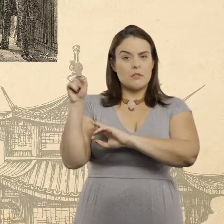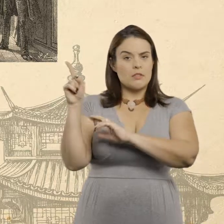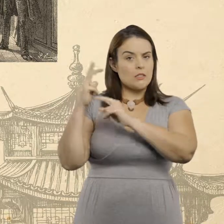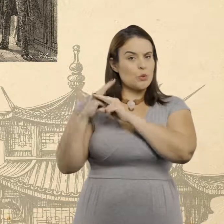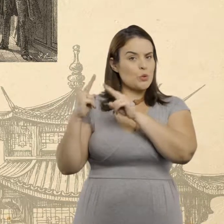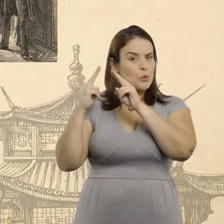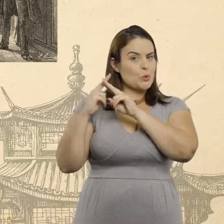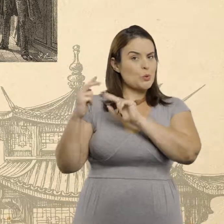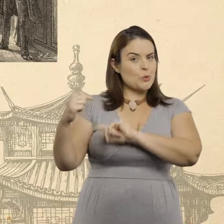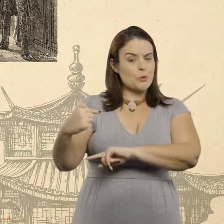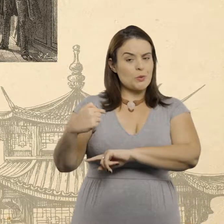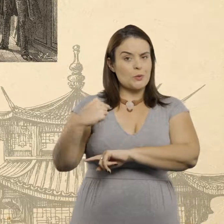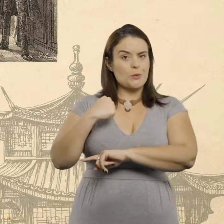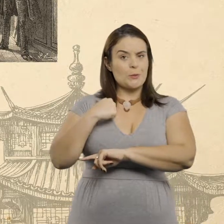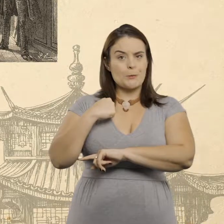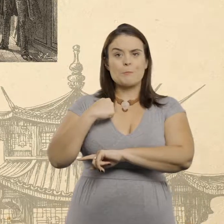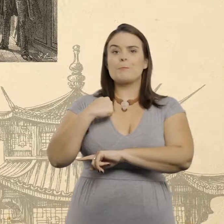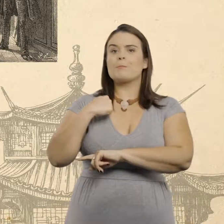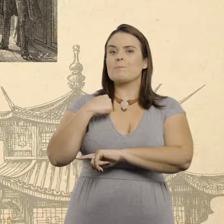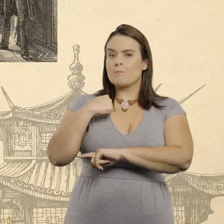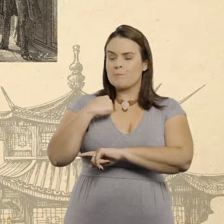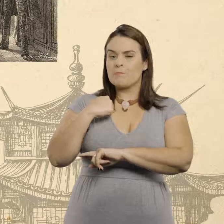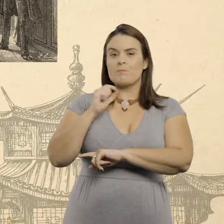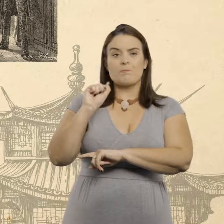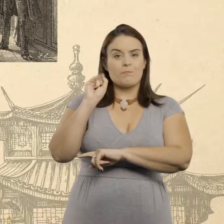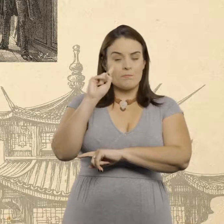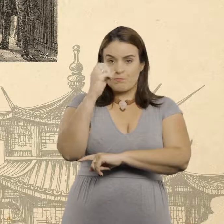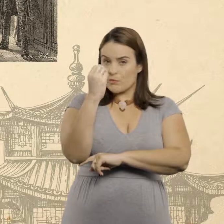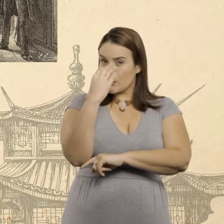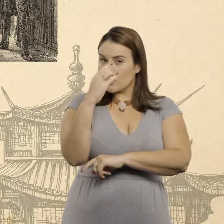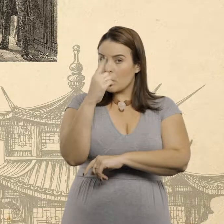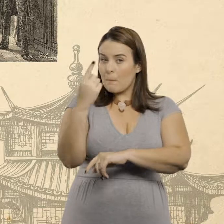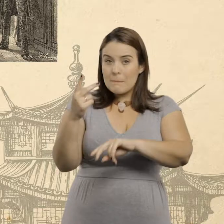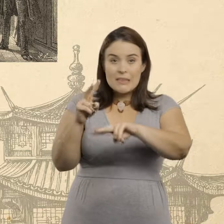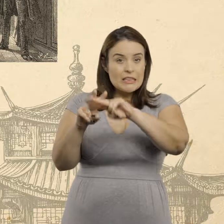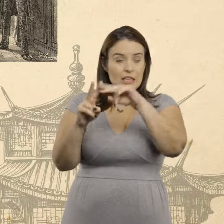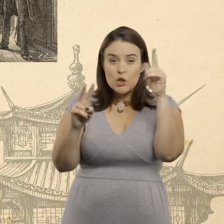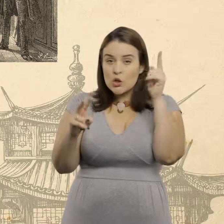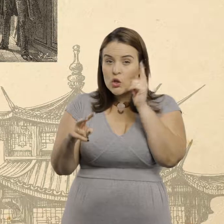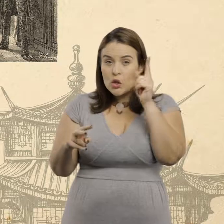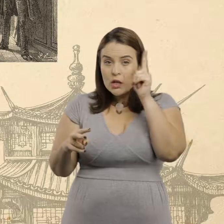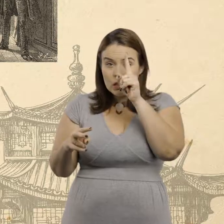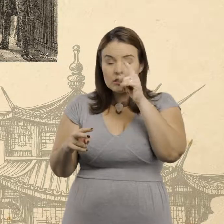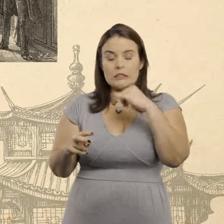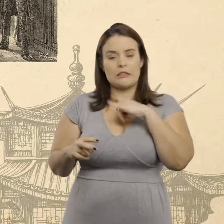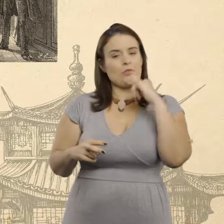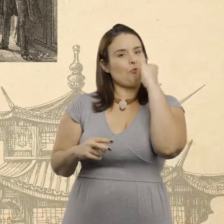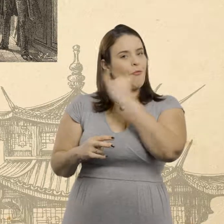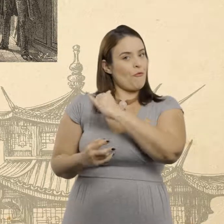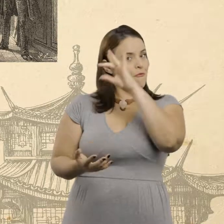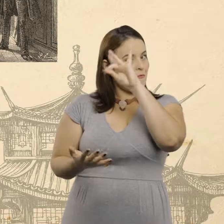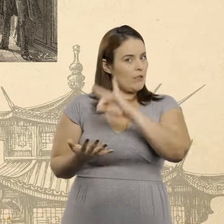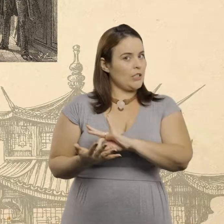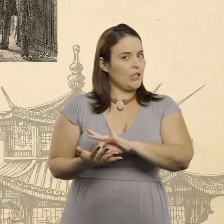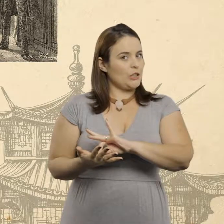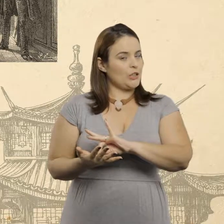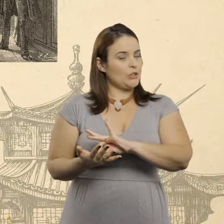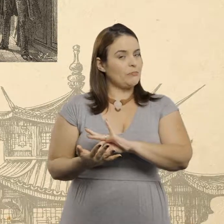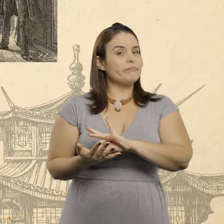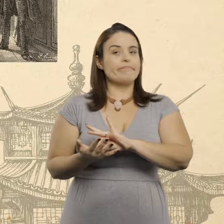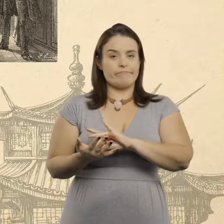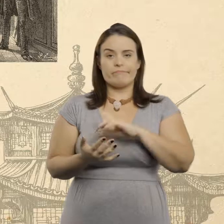e percebeu que Passepartout estava desconfiado dele. Se não conseguisse prender o Sr. Fogg em Hong Kong, o detetive